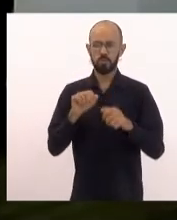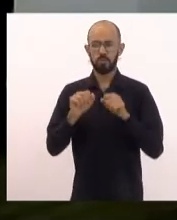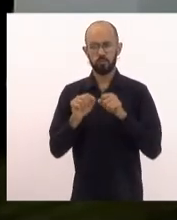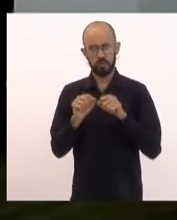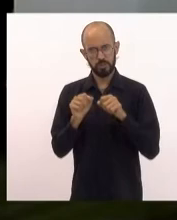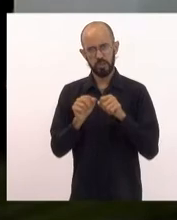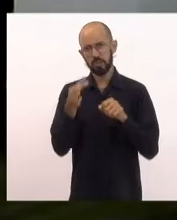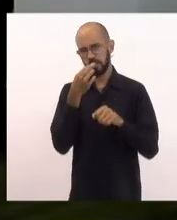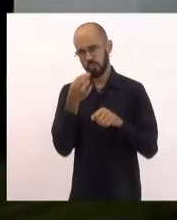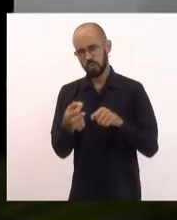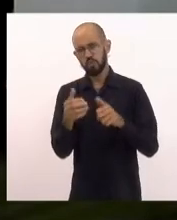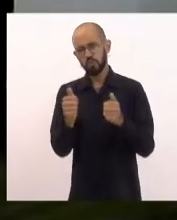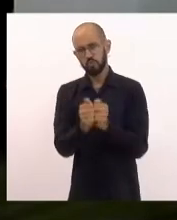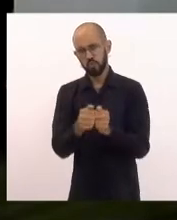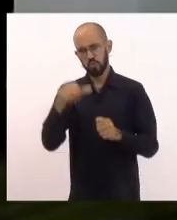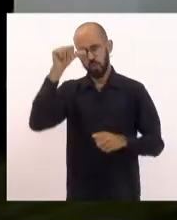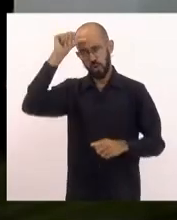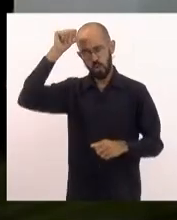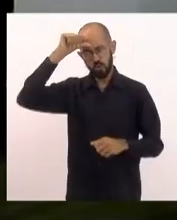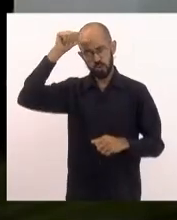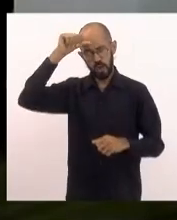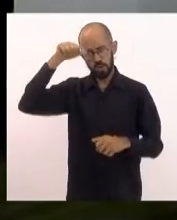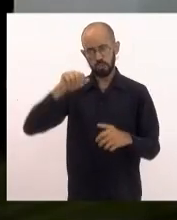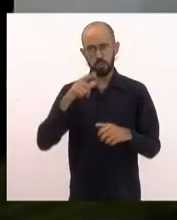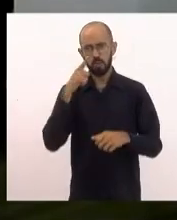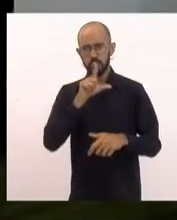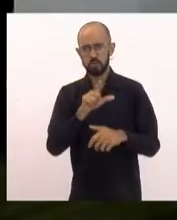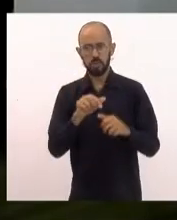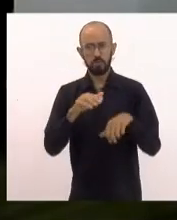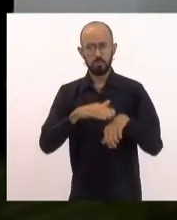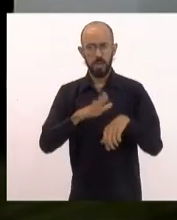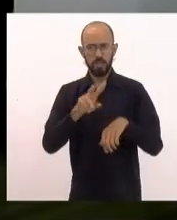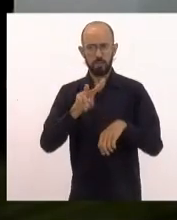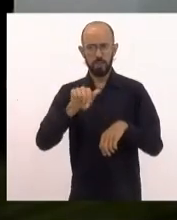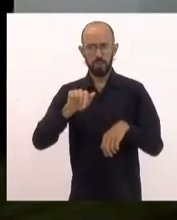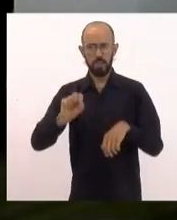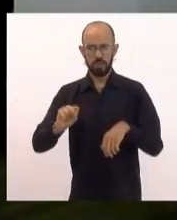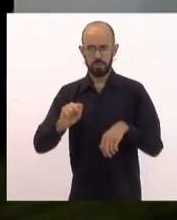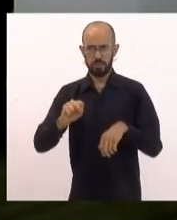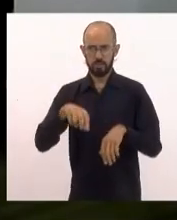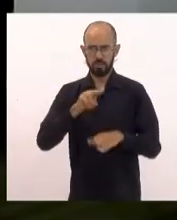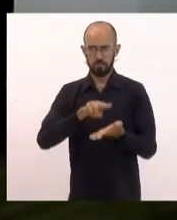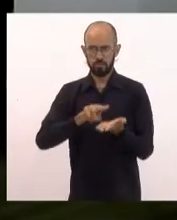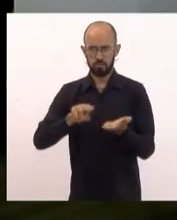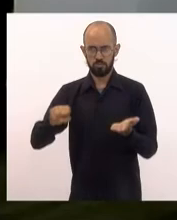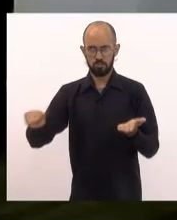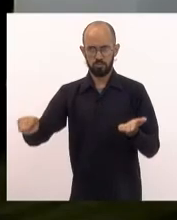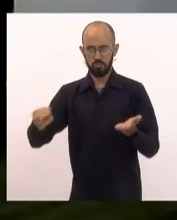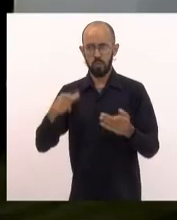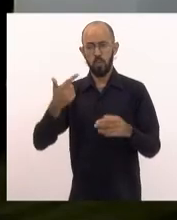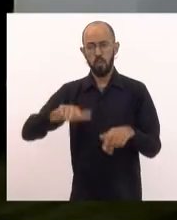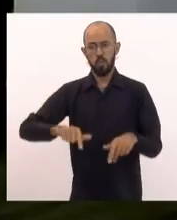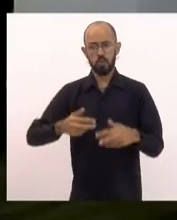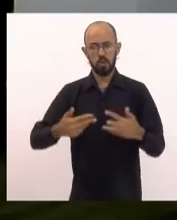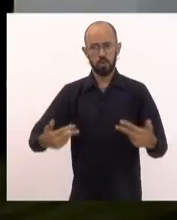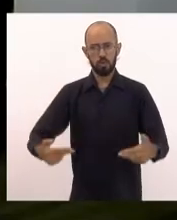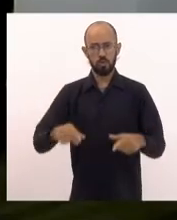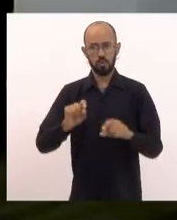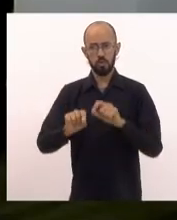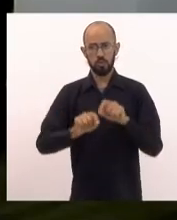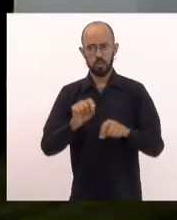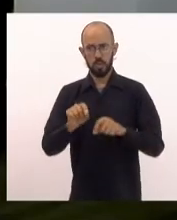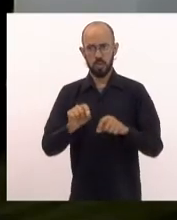indicação junto ao governo do Estado para ampliar a vaga de enfermaria. A outra questão é que lá já existe um